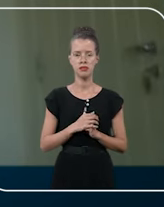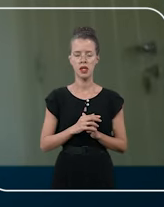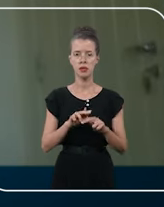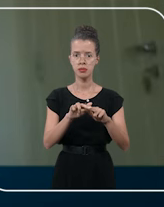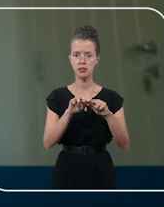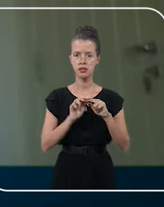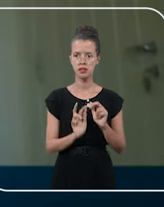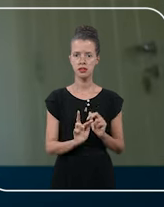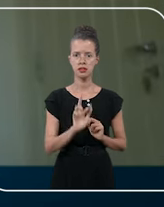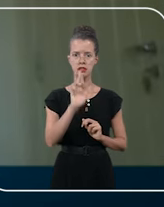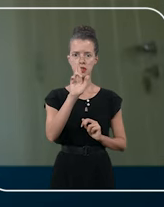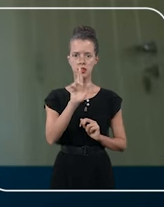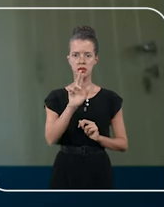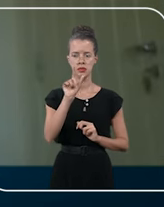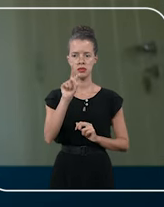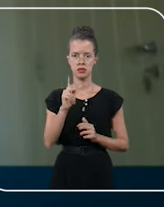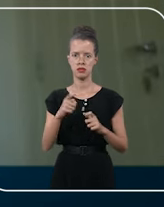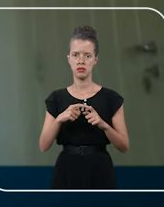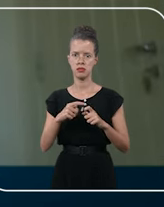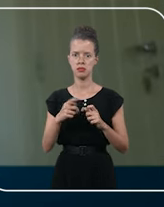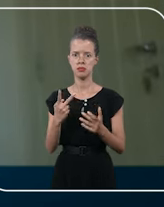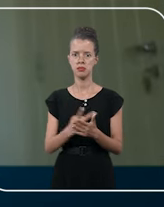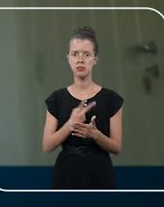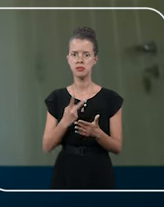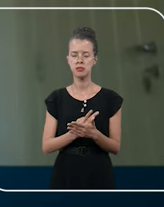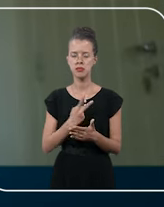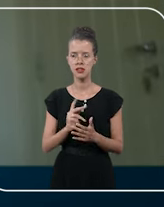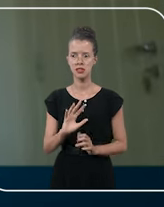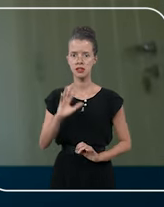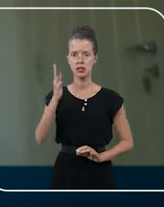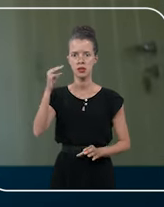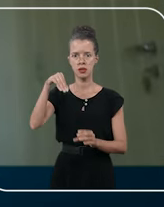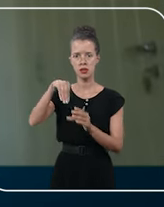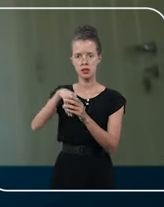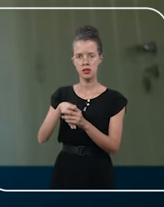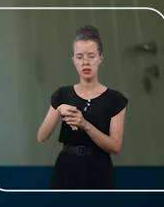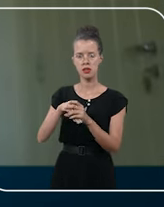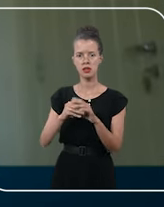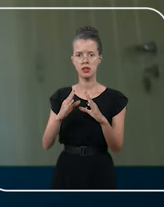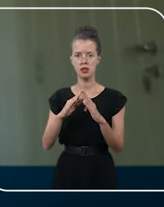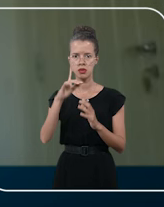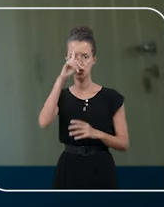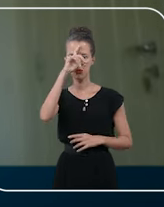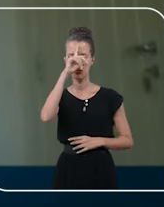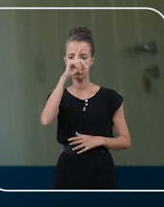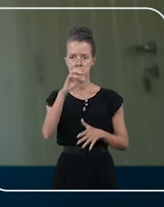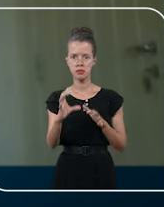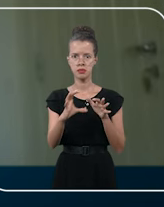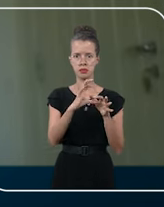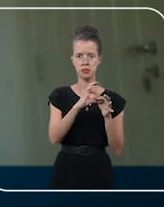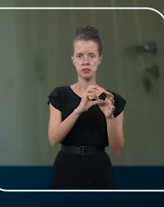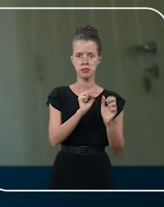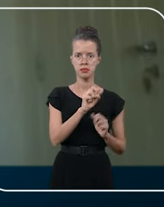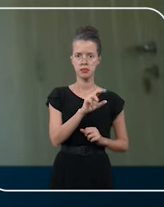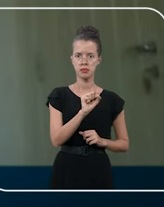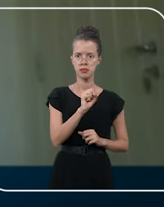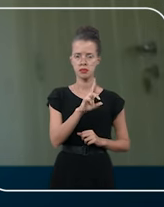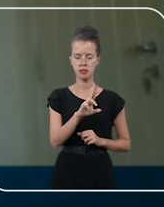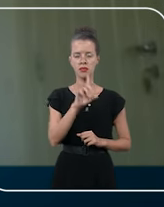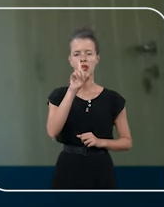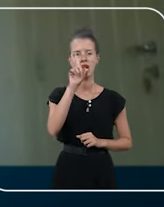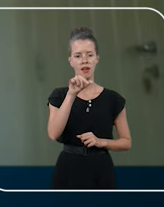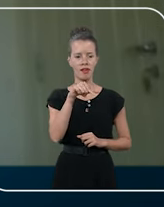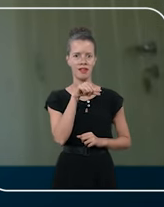a responsabilidade, né, do erro médico que foi ocorrido dentro desse hospital credenciado é da rede municipal, é